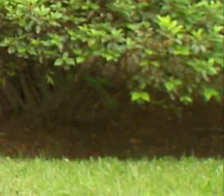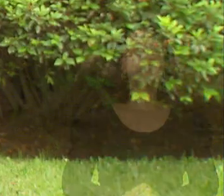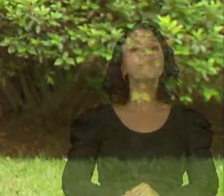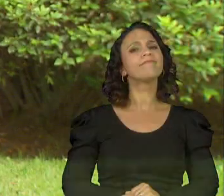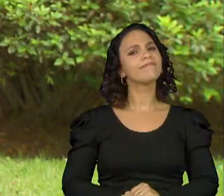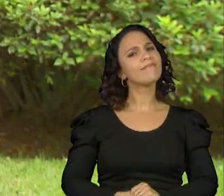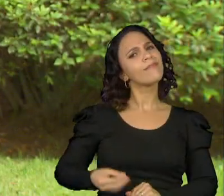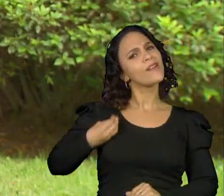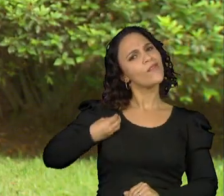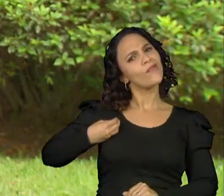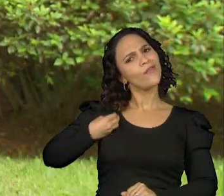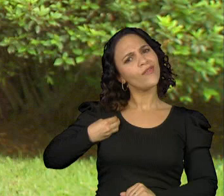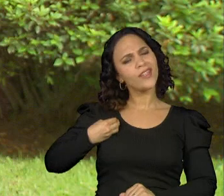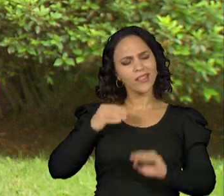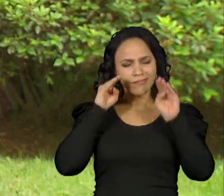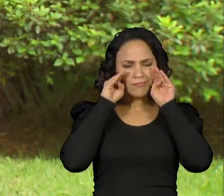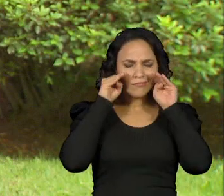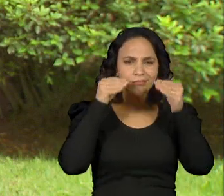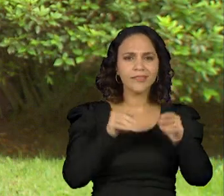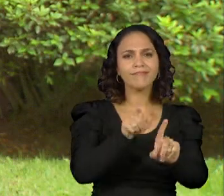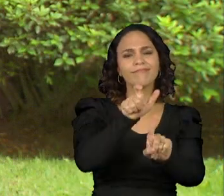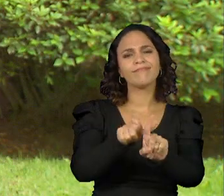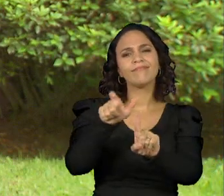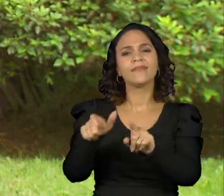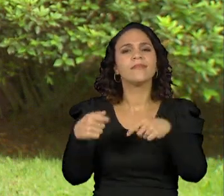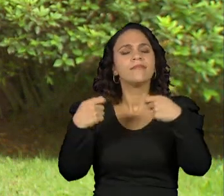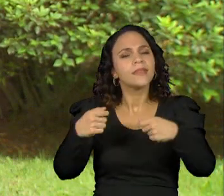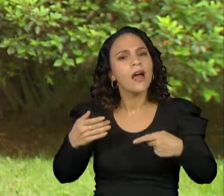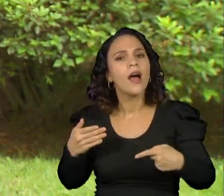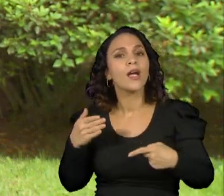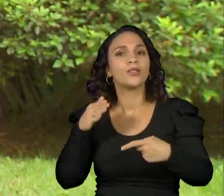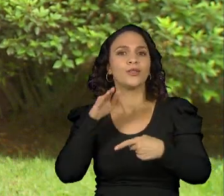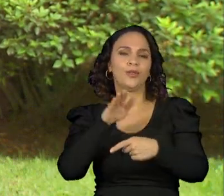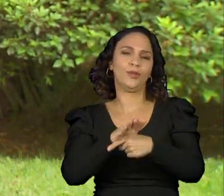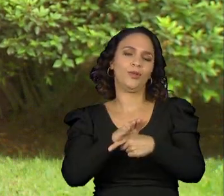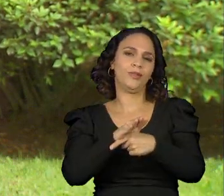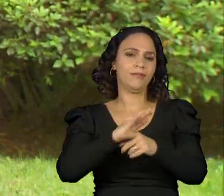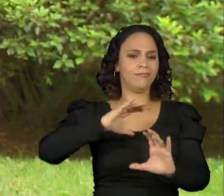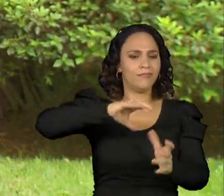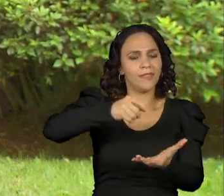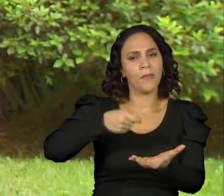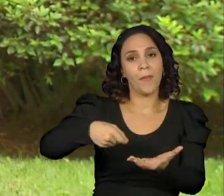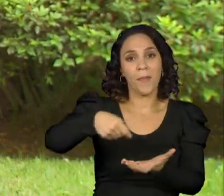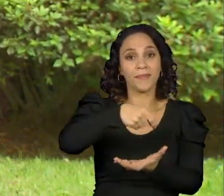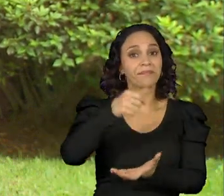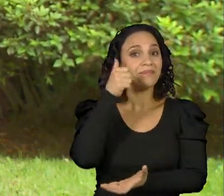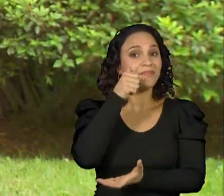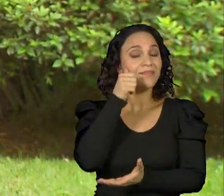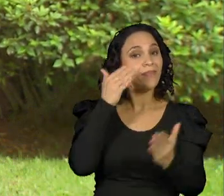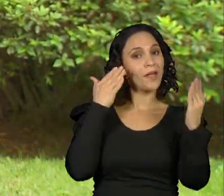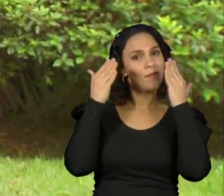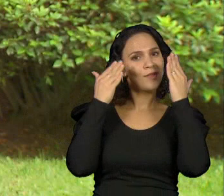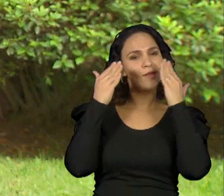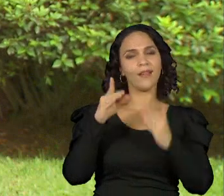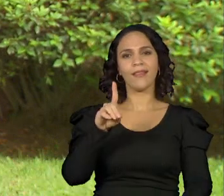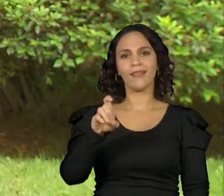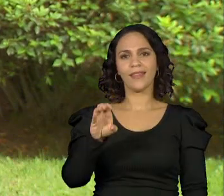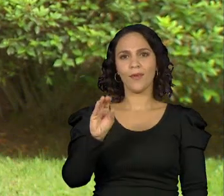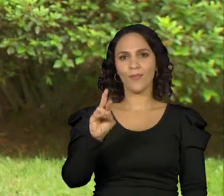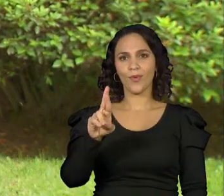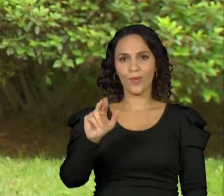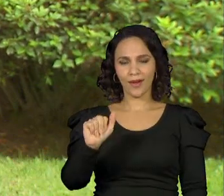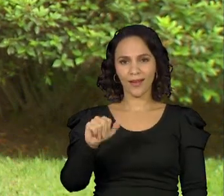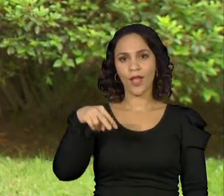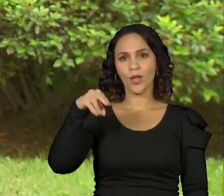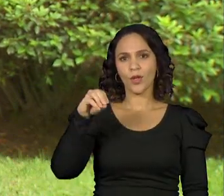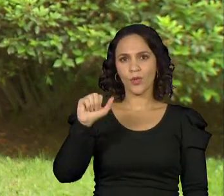Uma vida dedicada aos que necessitam de ajuda no mundo. A psicóloga Débora Noal integra a organização